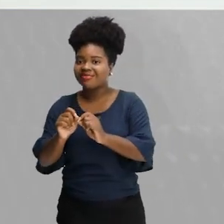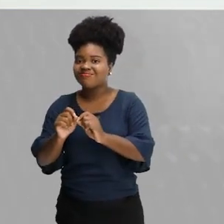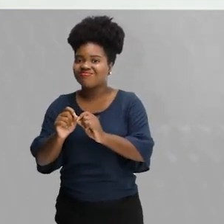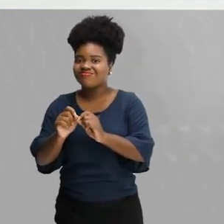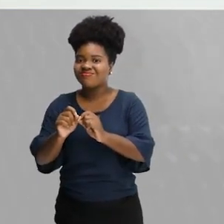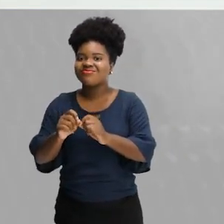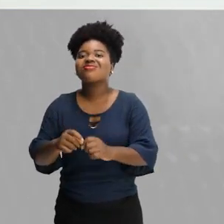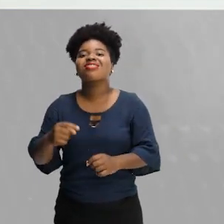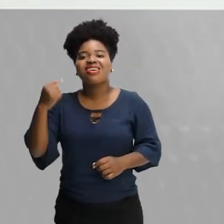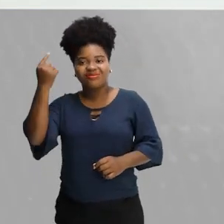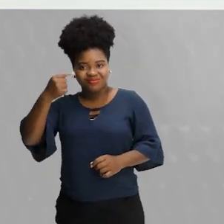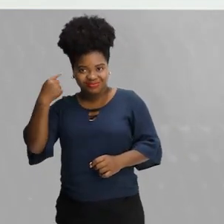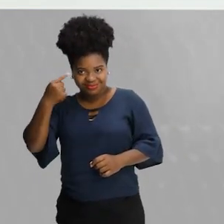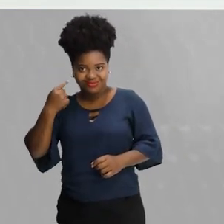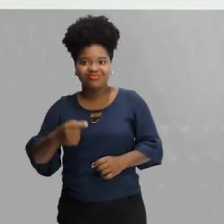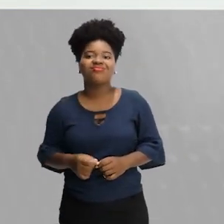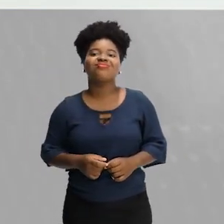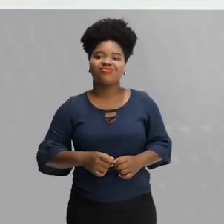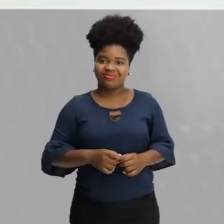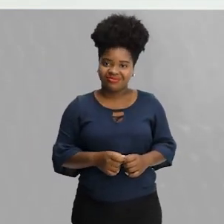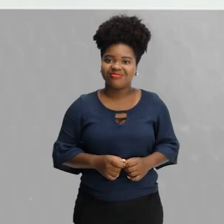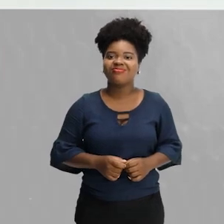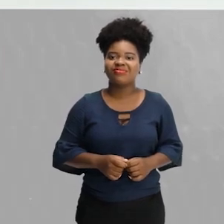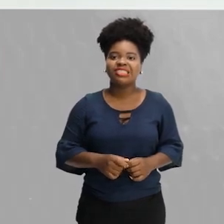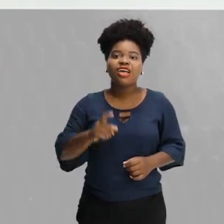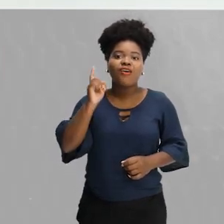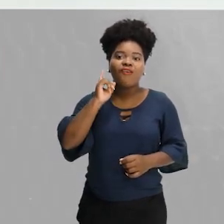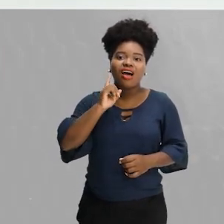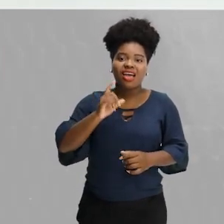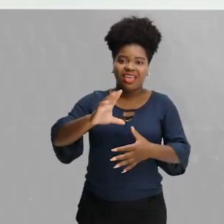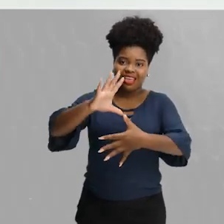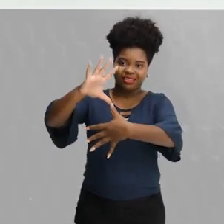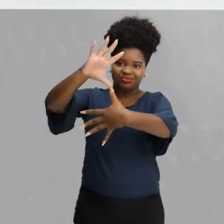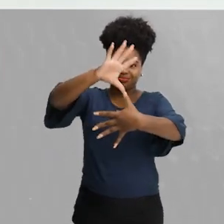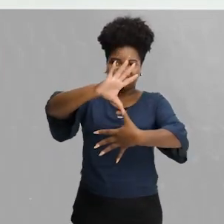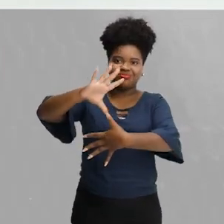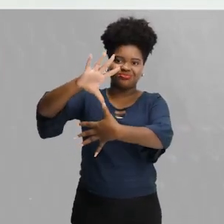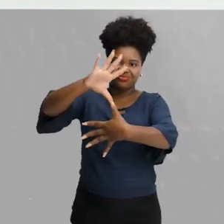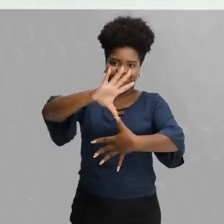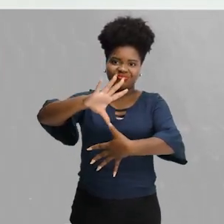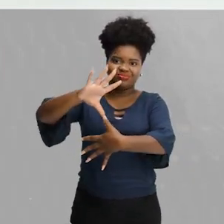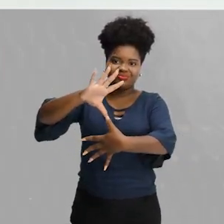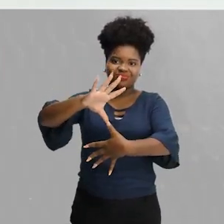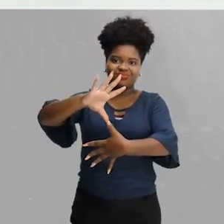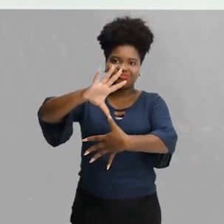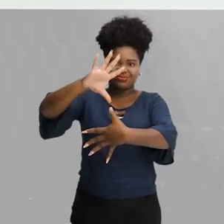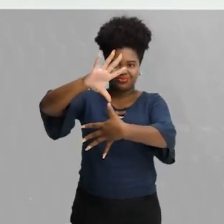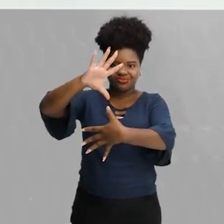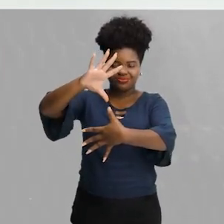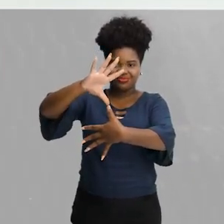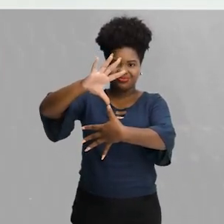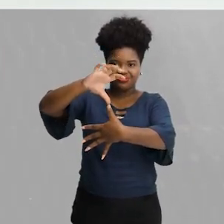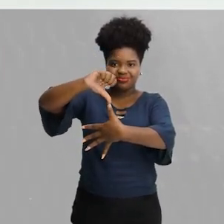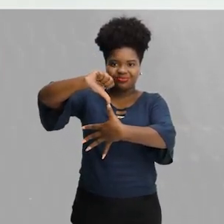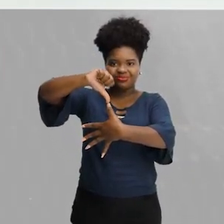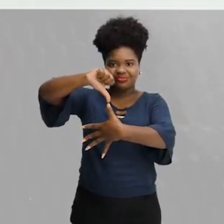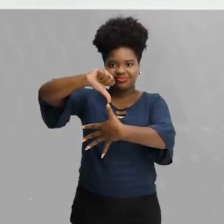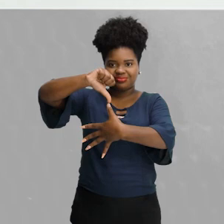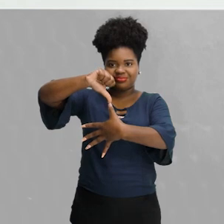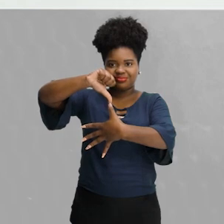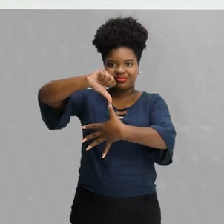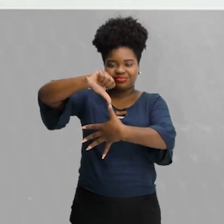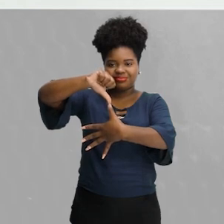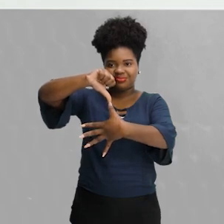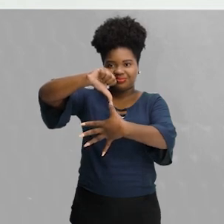América do Sul praticamente estava dividida entre Portugal e Espanha. Nesse momento, Portugal começa a ocupar o